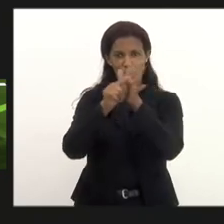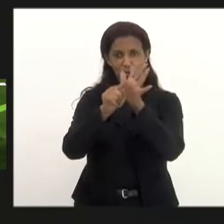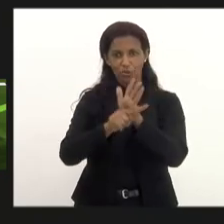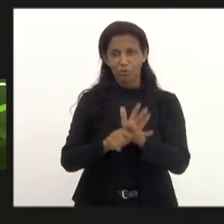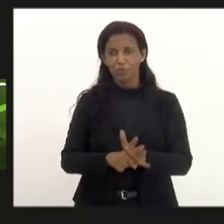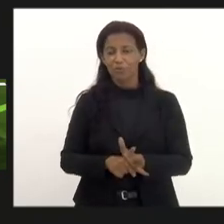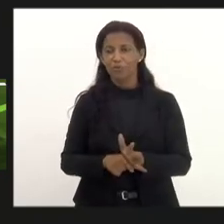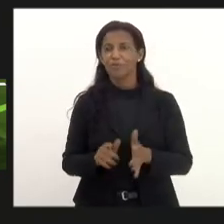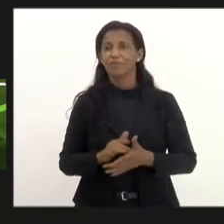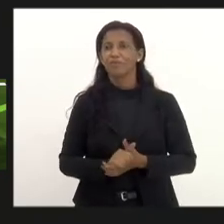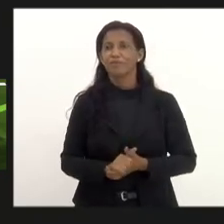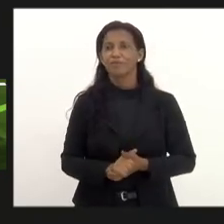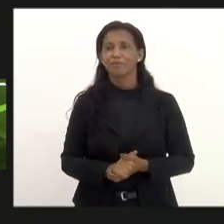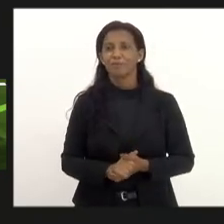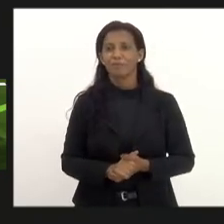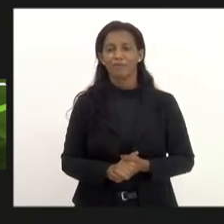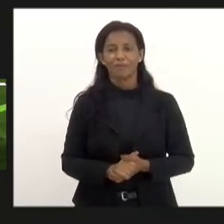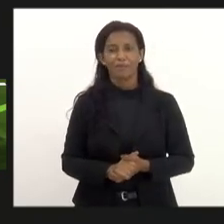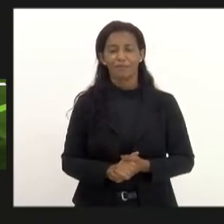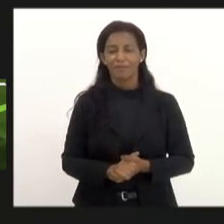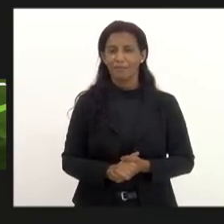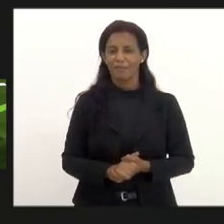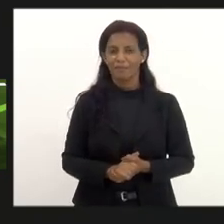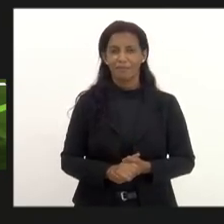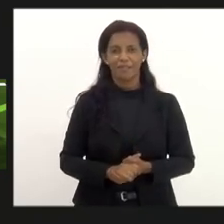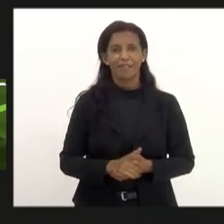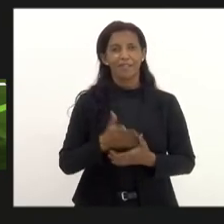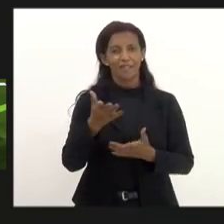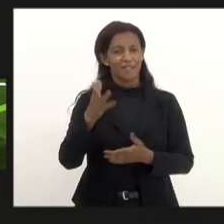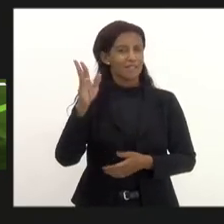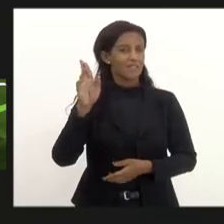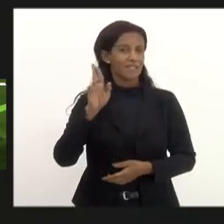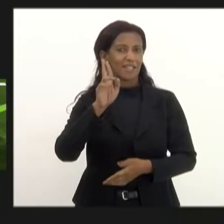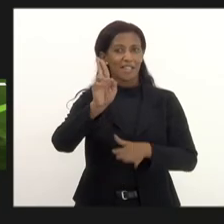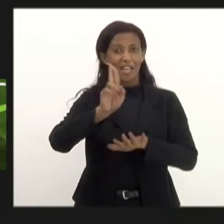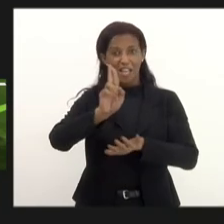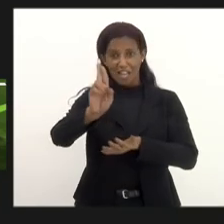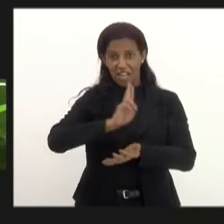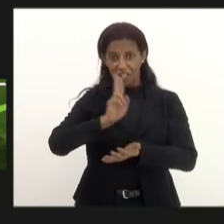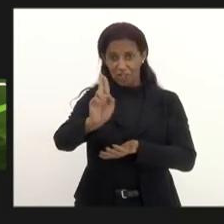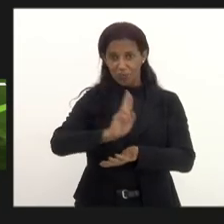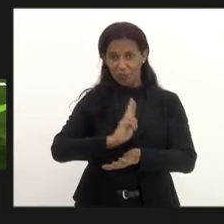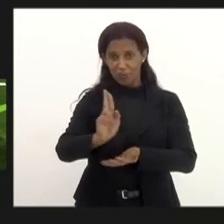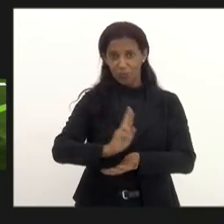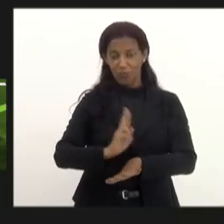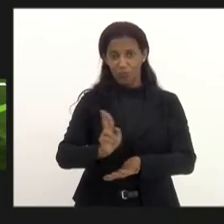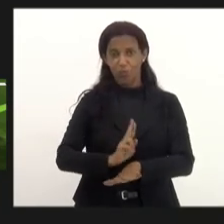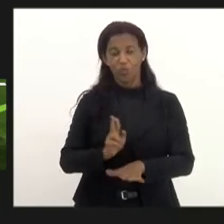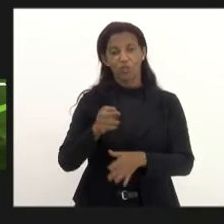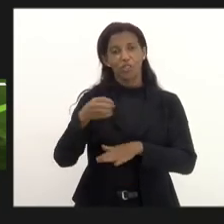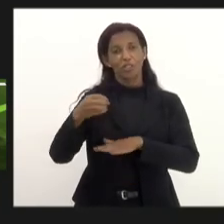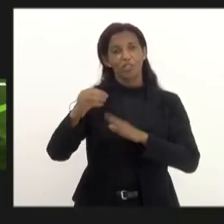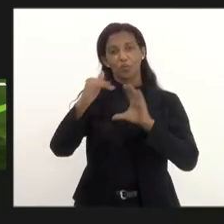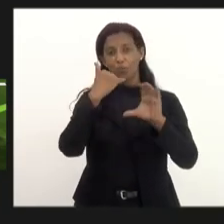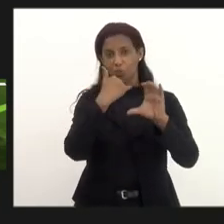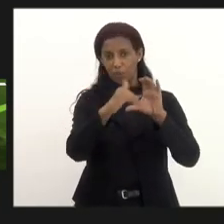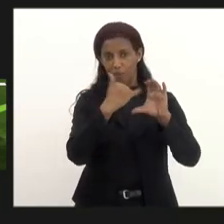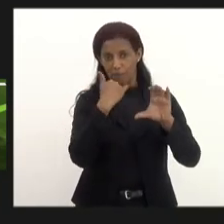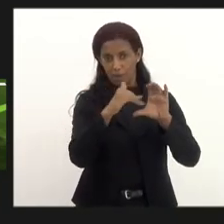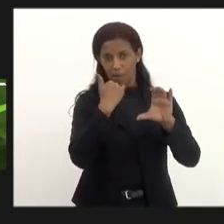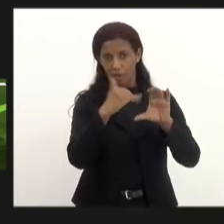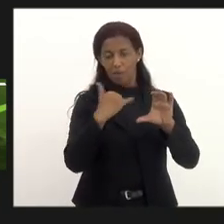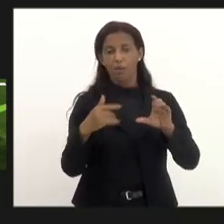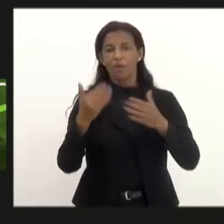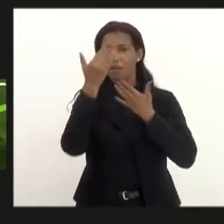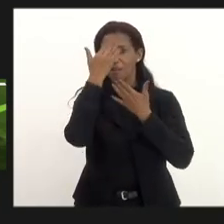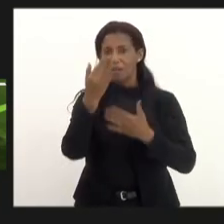que ainda ficaram por serem respondidas via e-mail, né? E